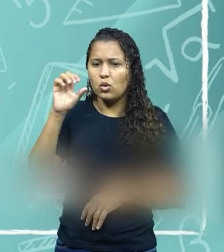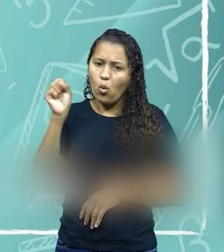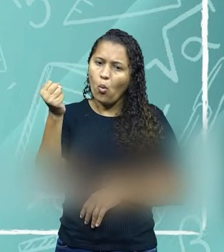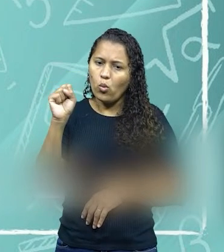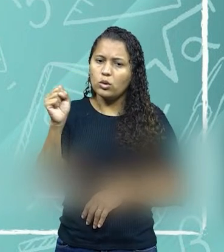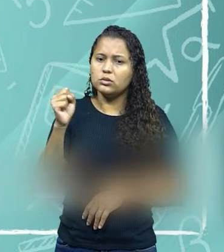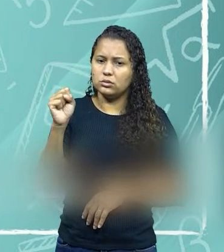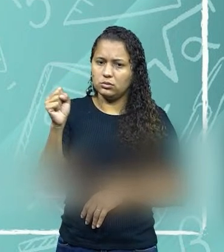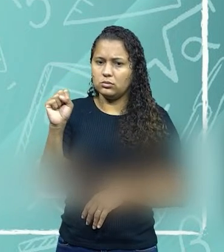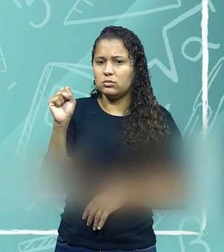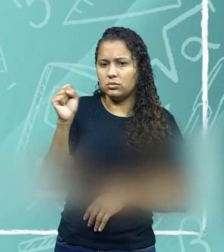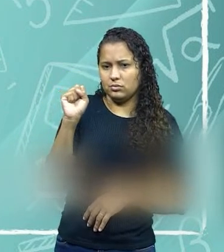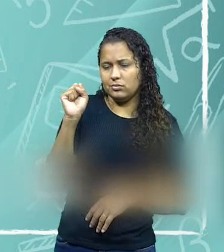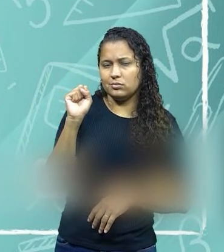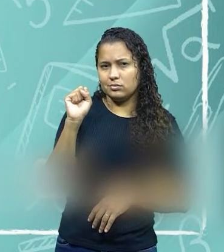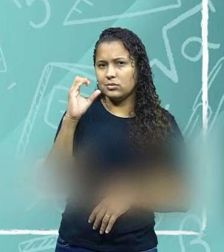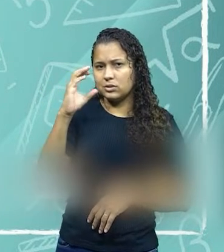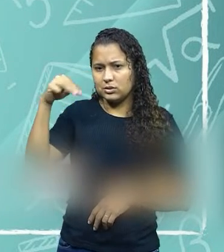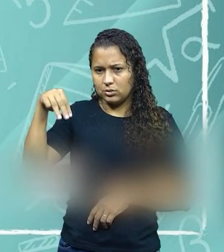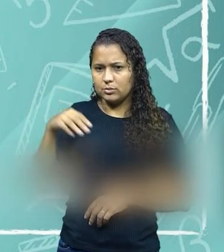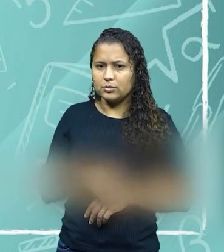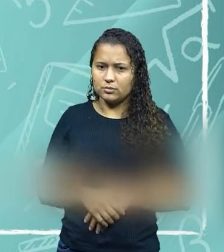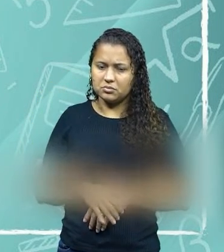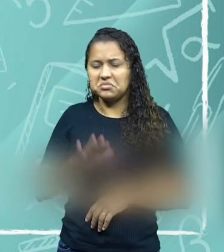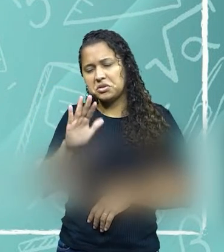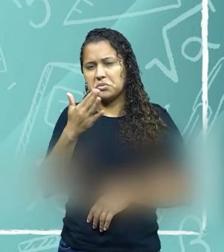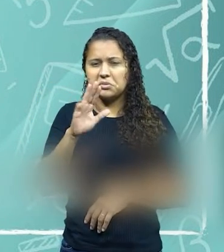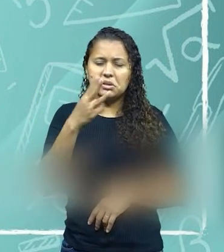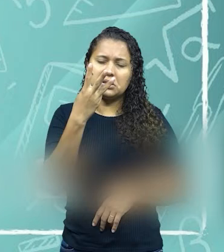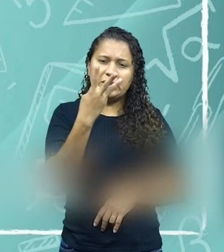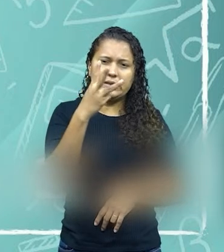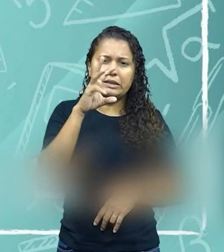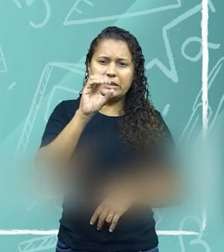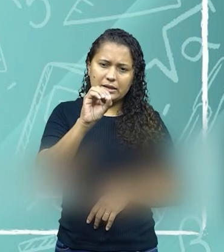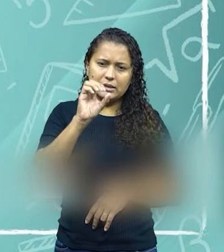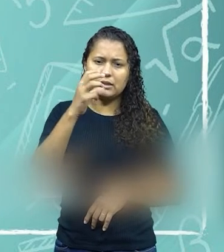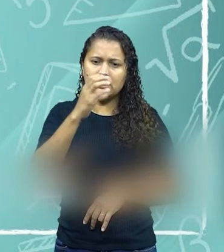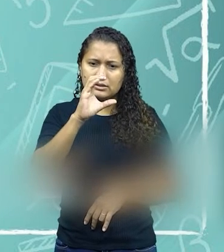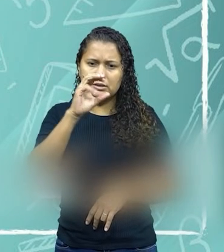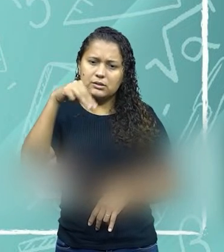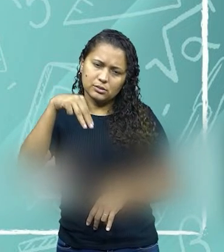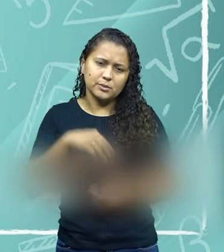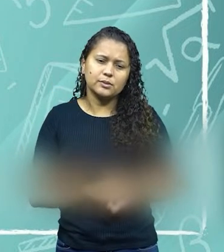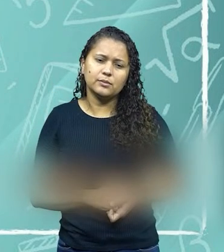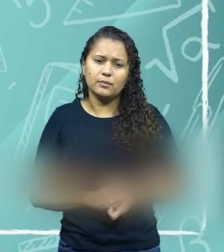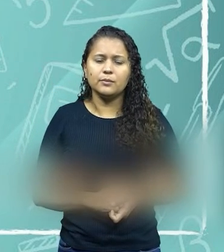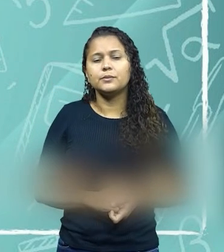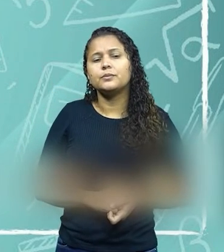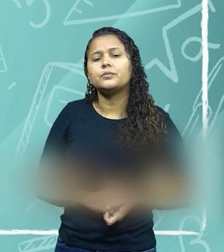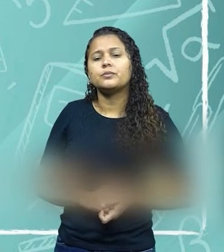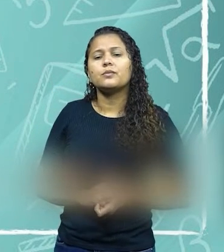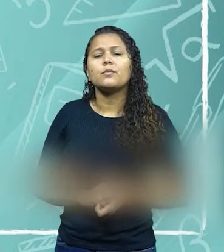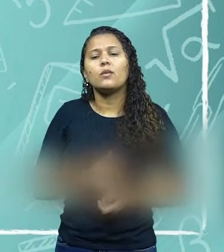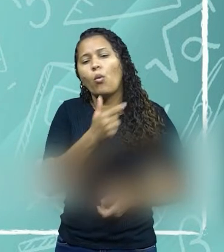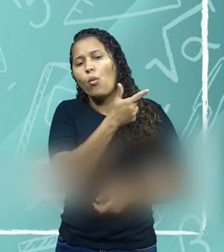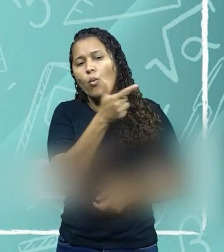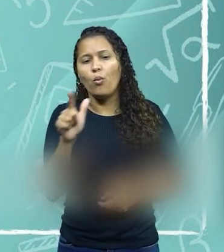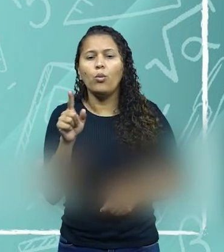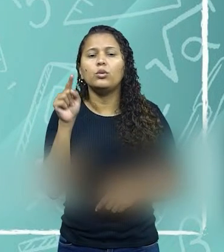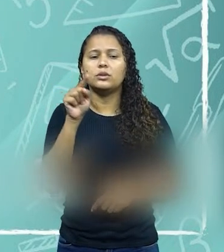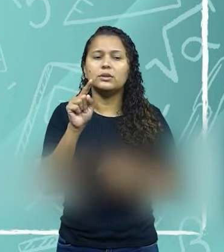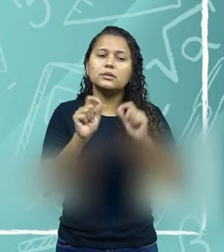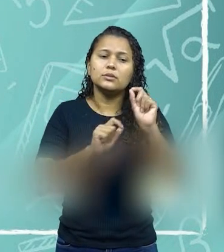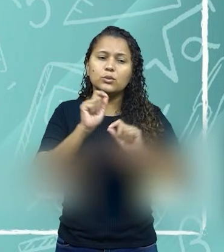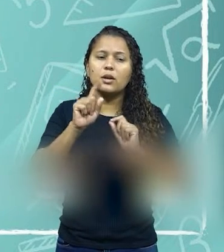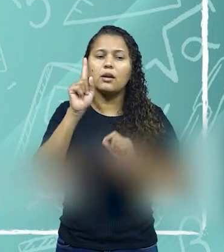0,3048, aproximadamente 30 centímetros e meio. Aqui nós temos a representação da medida em centímetros, né? A outra